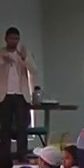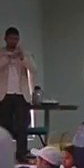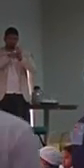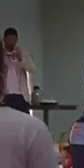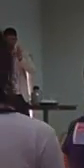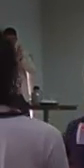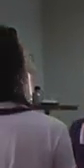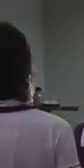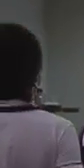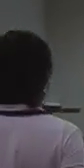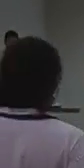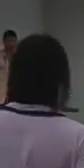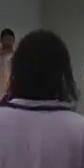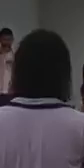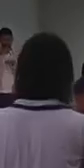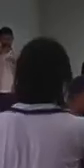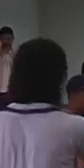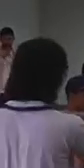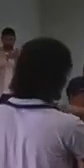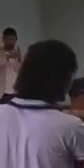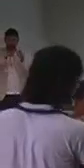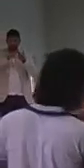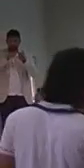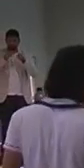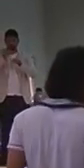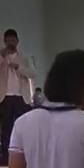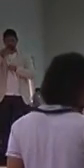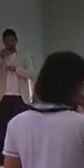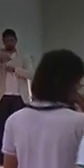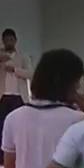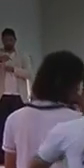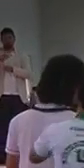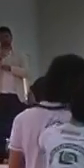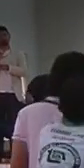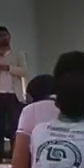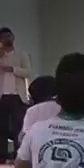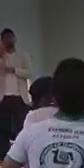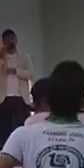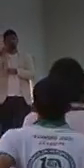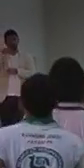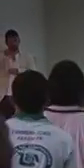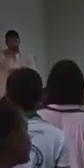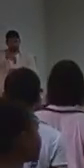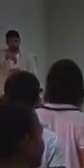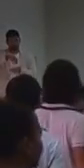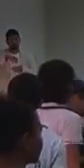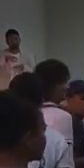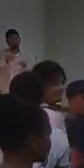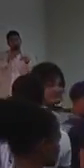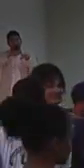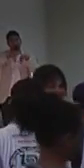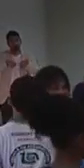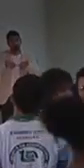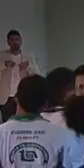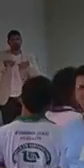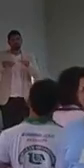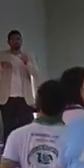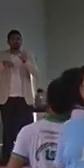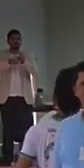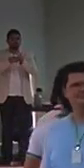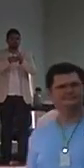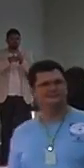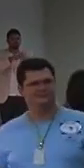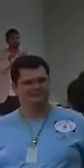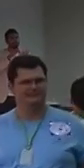7º. Farão aqui, neste momento, em 3 minutos, suas considerações finais, atendendo às